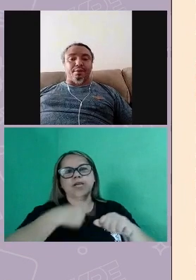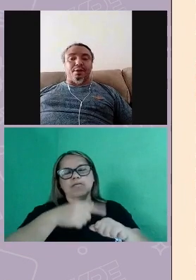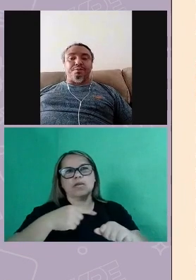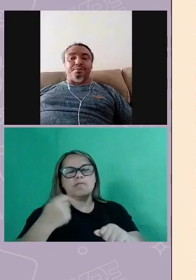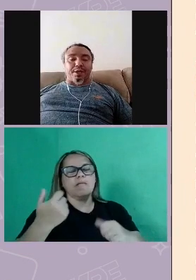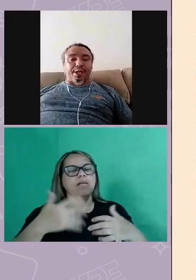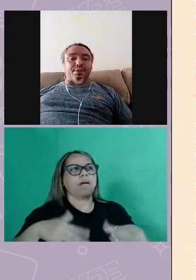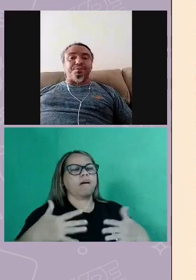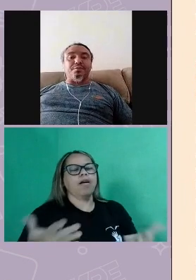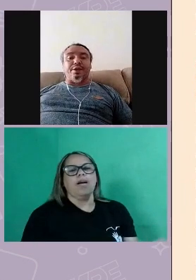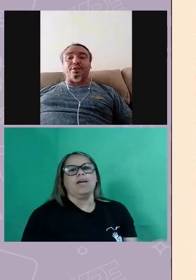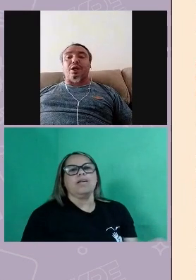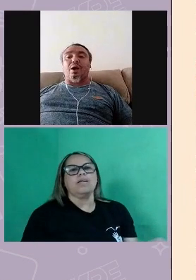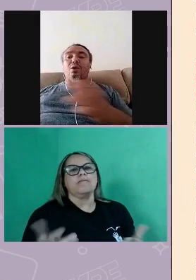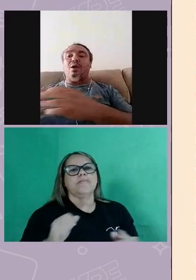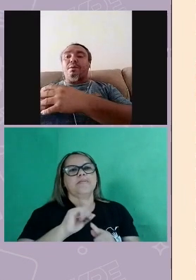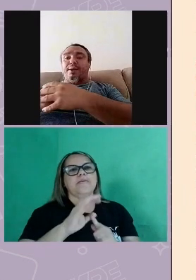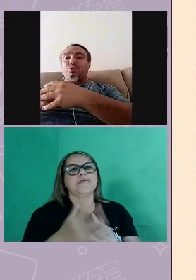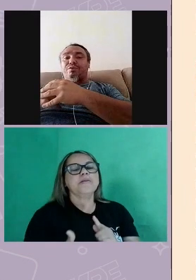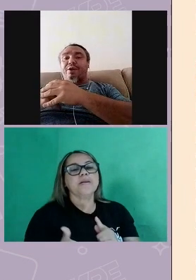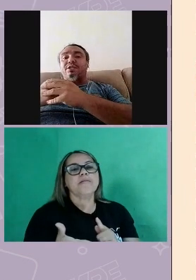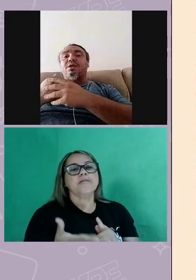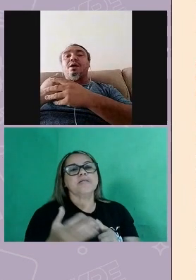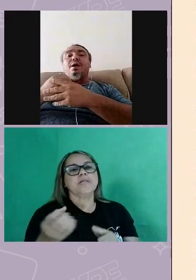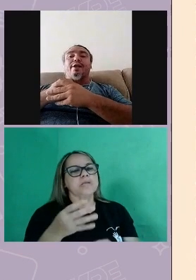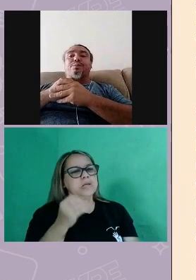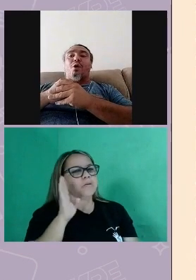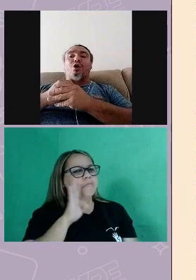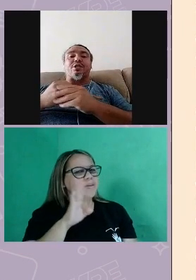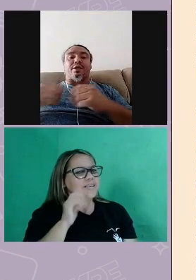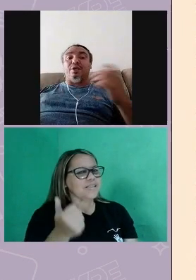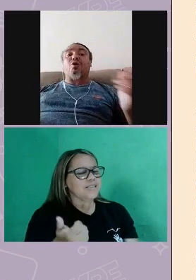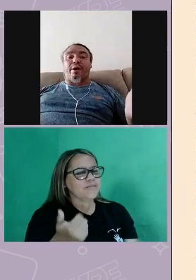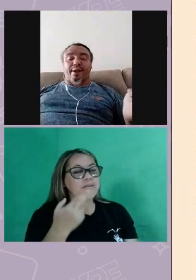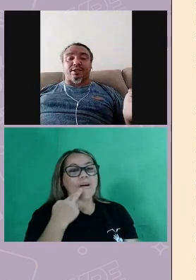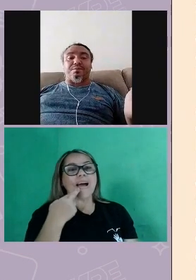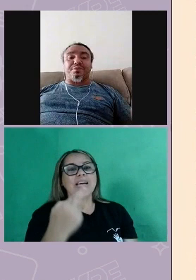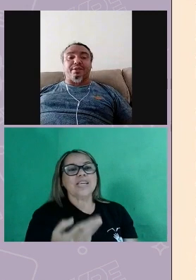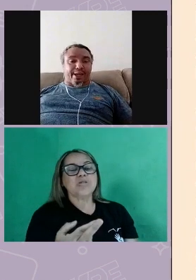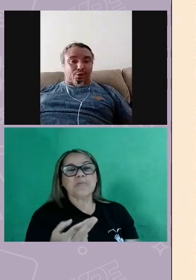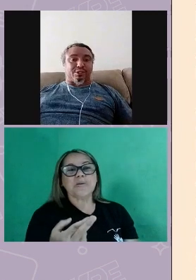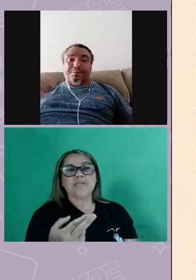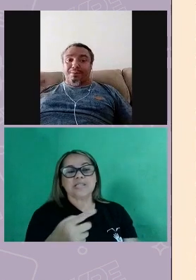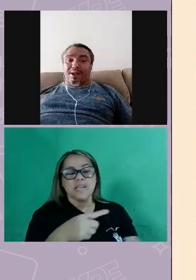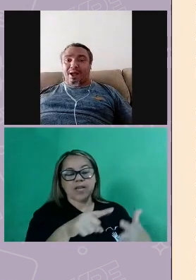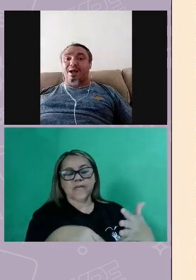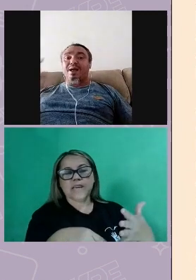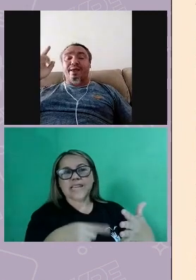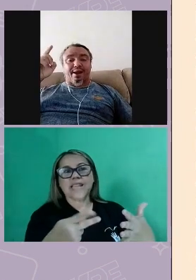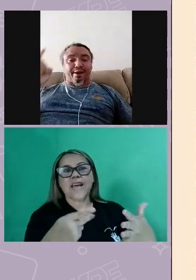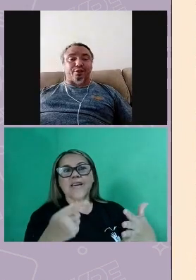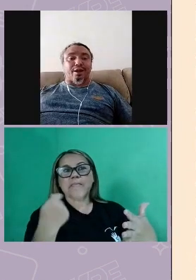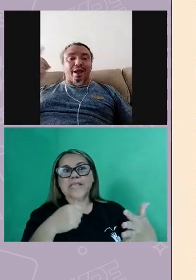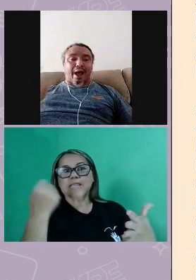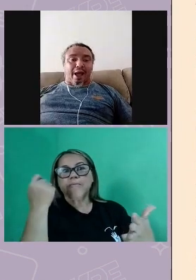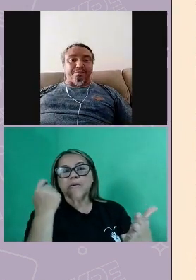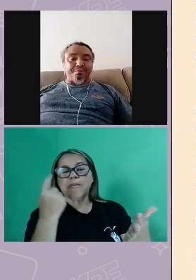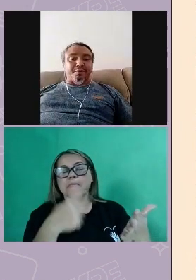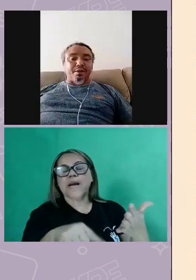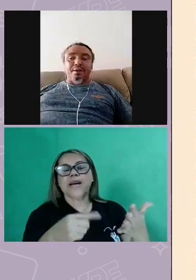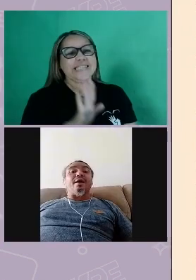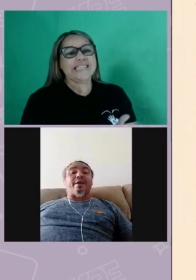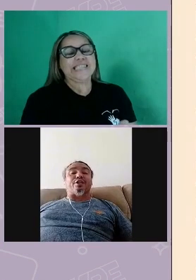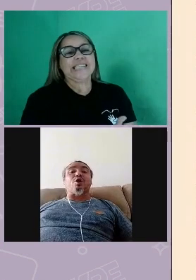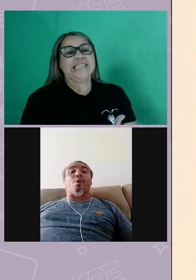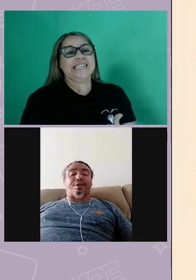moderna beleza então mais uma vez resposta incorreta que é a nossa para marcar é a letra A